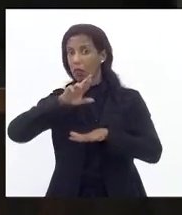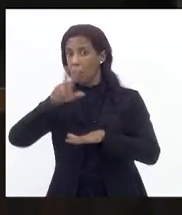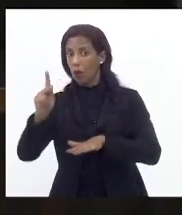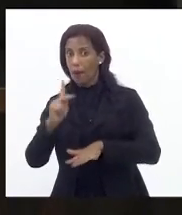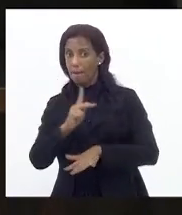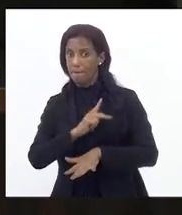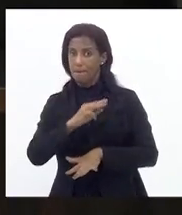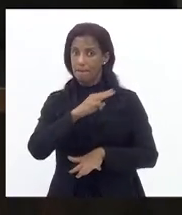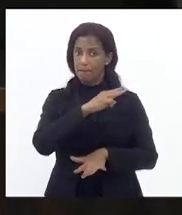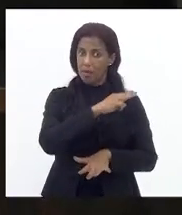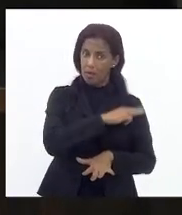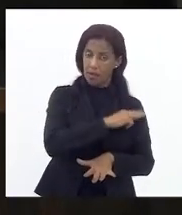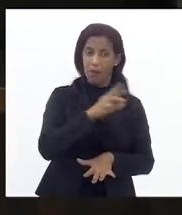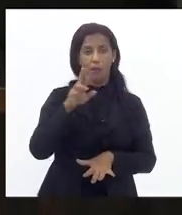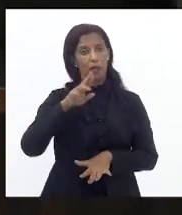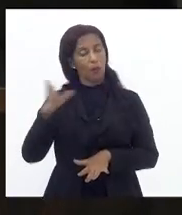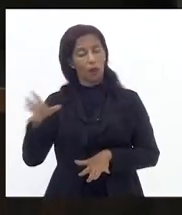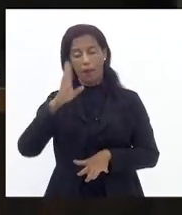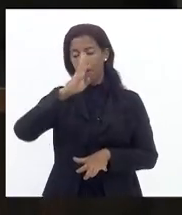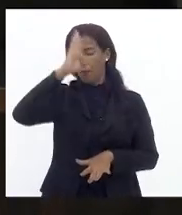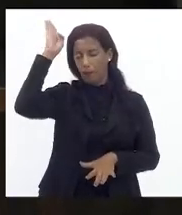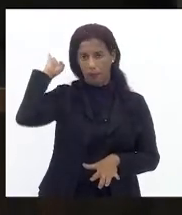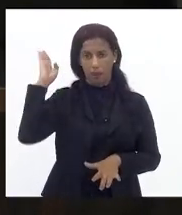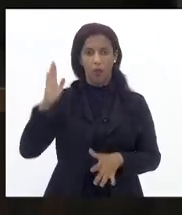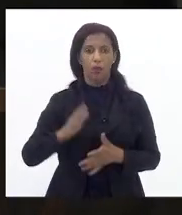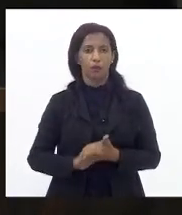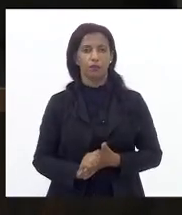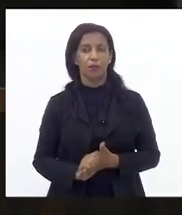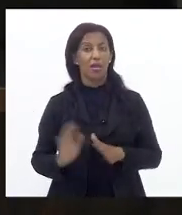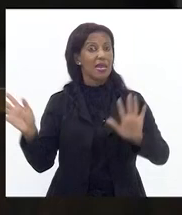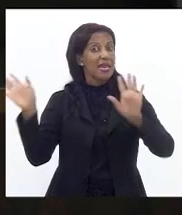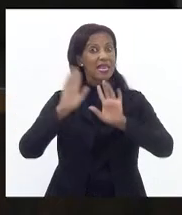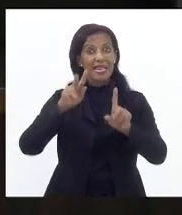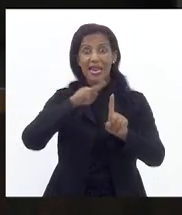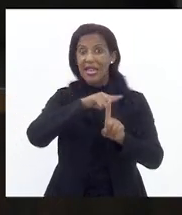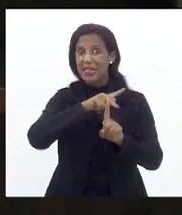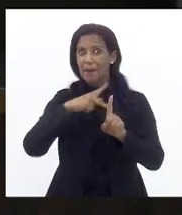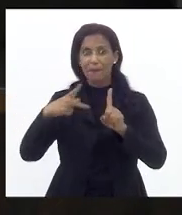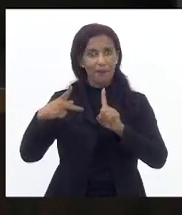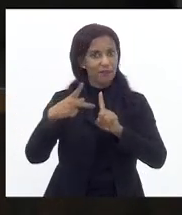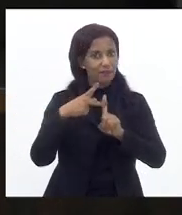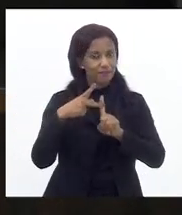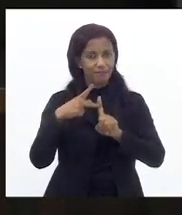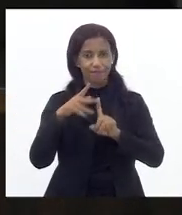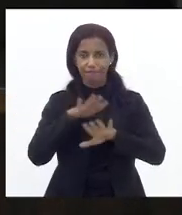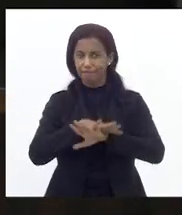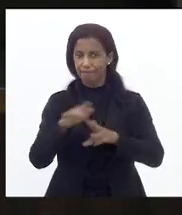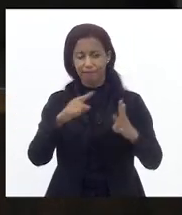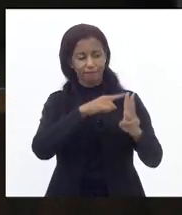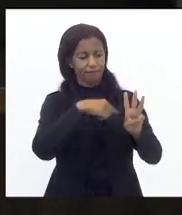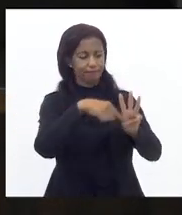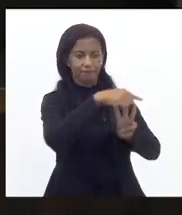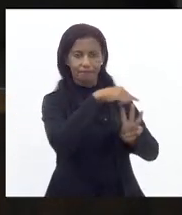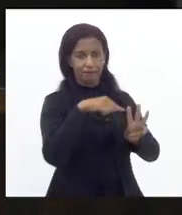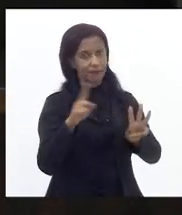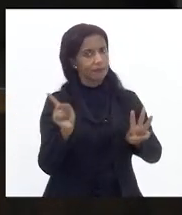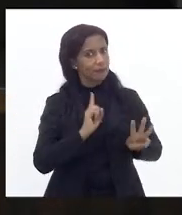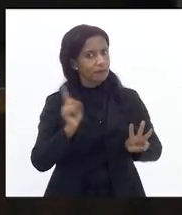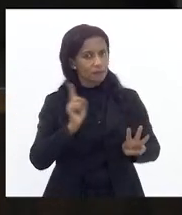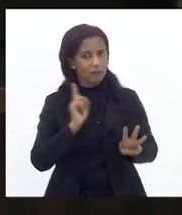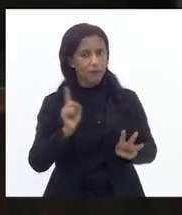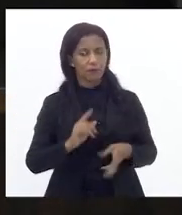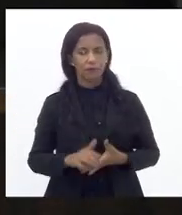PMC Bomb Não está não é desculpa do projeto nem da Previdência nem da Previdência